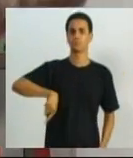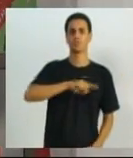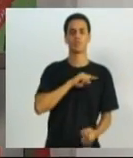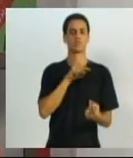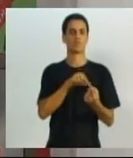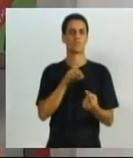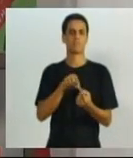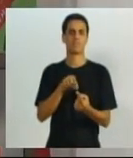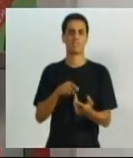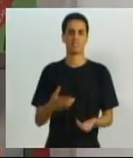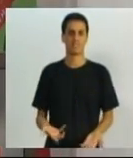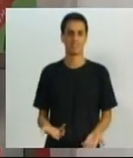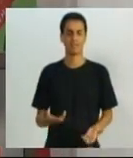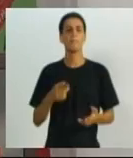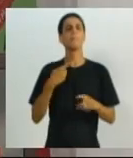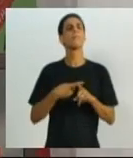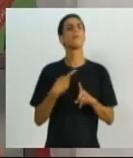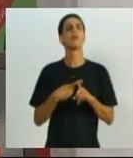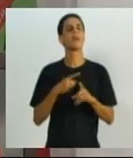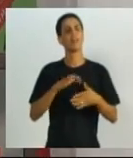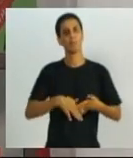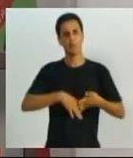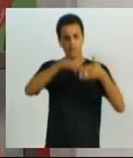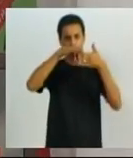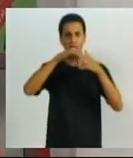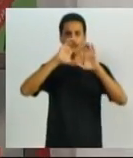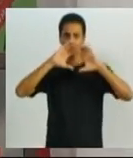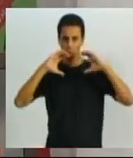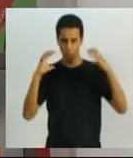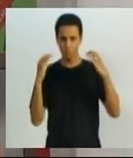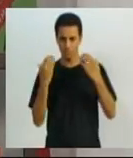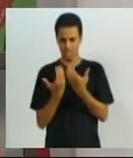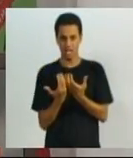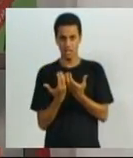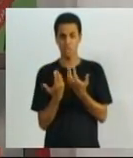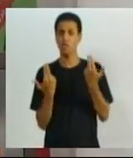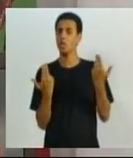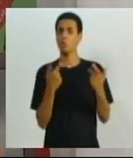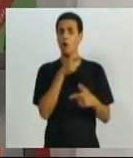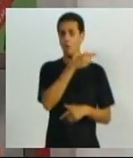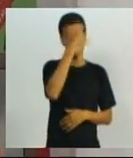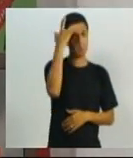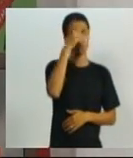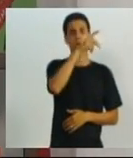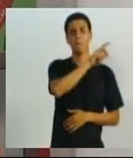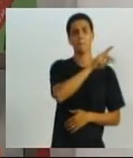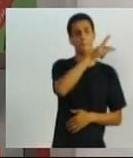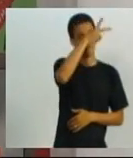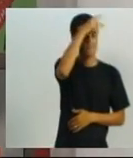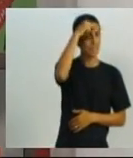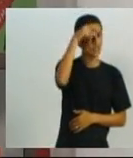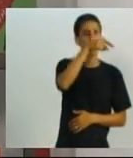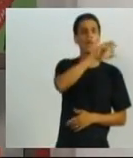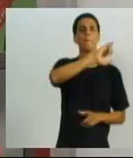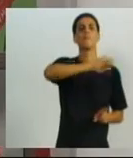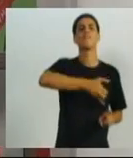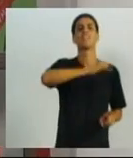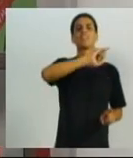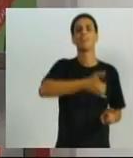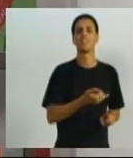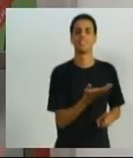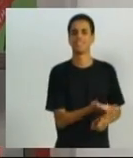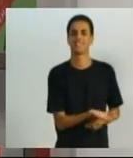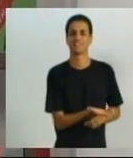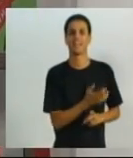para que o líder comunitário tenha a mesma condição de disputa de quem está na prefeitura, usufruindo de forma